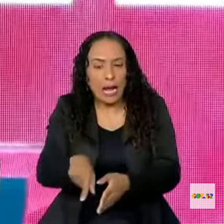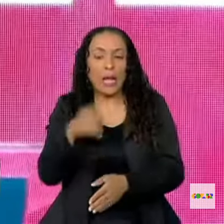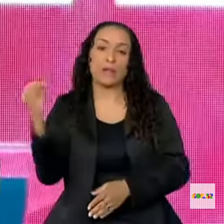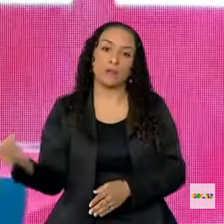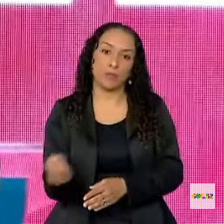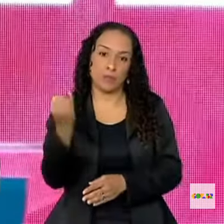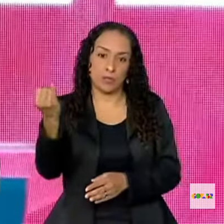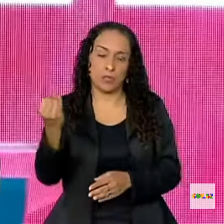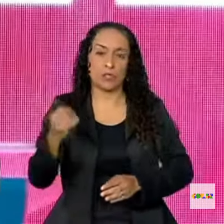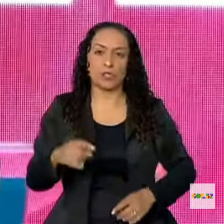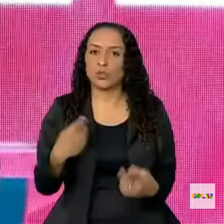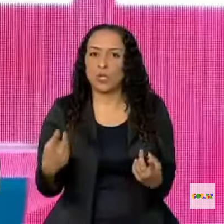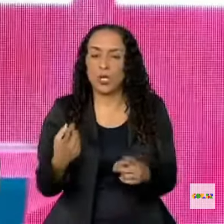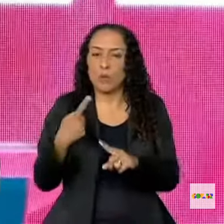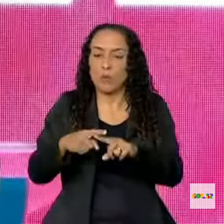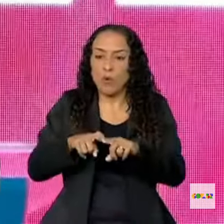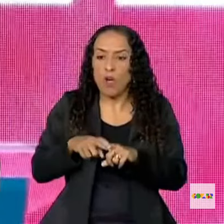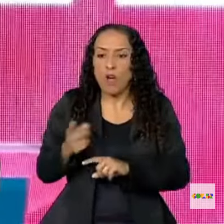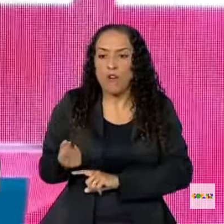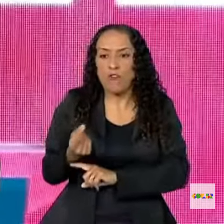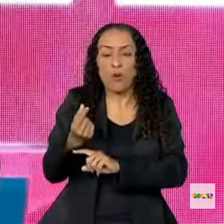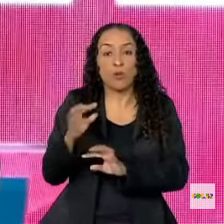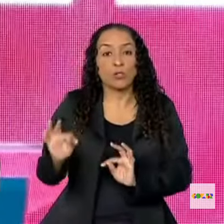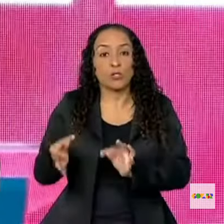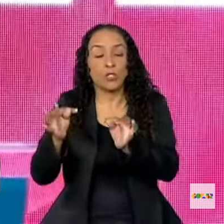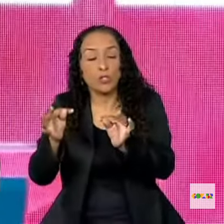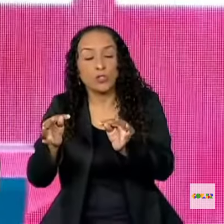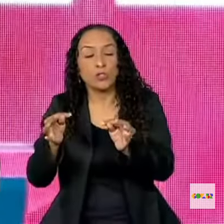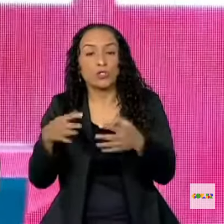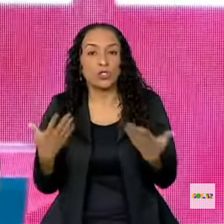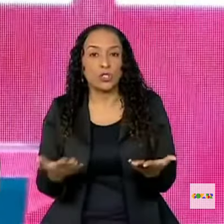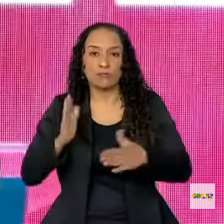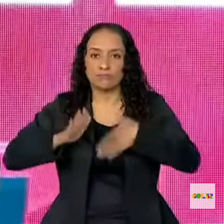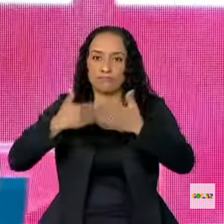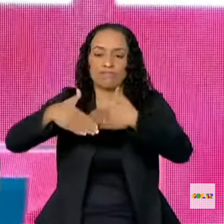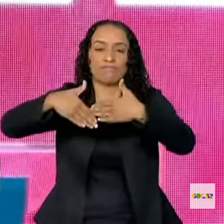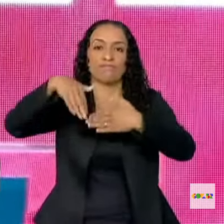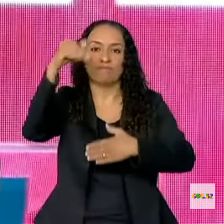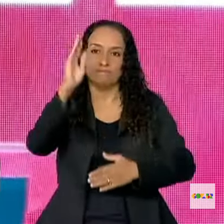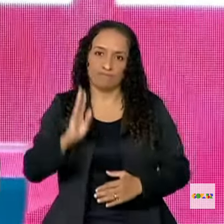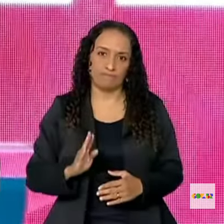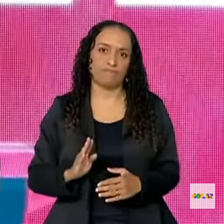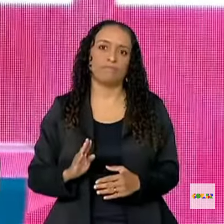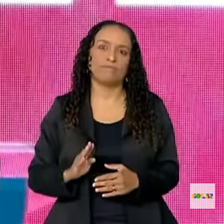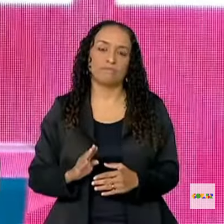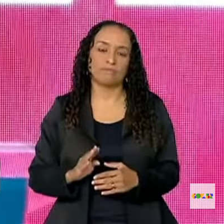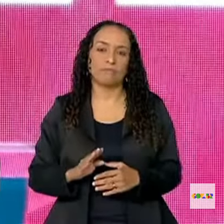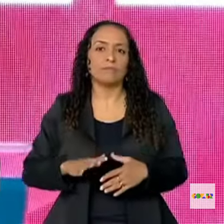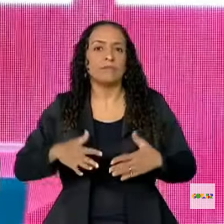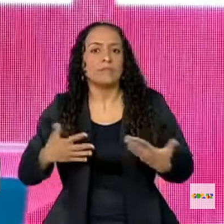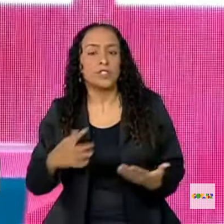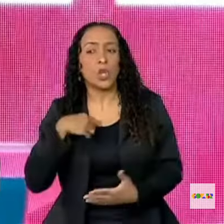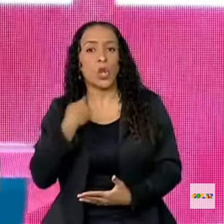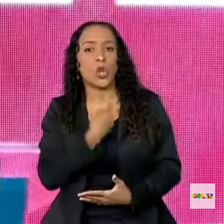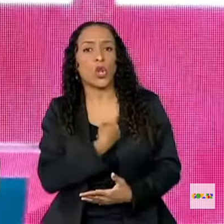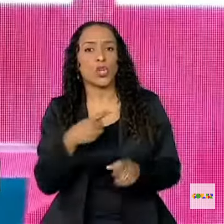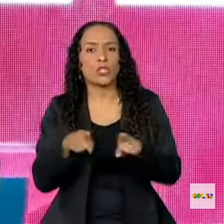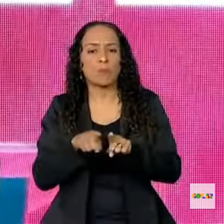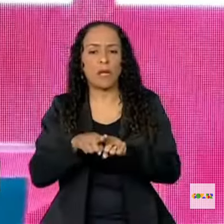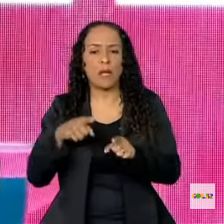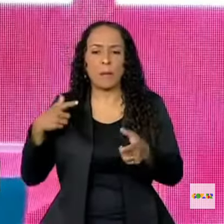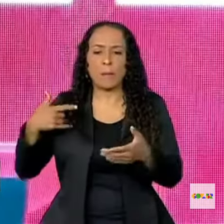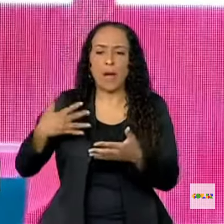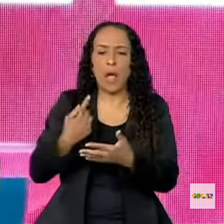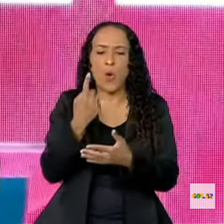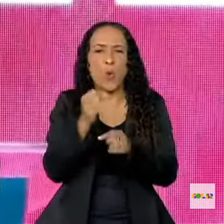importante pelo valor da tecnologia sabe no desenvolvimento de um país e nós passamos um